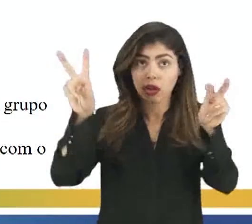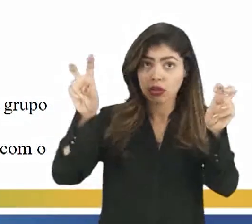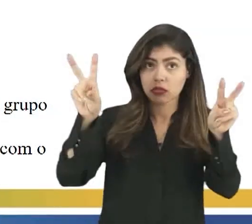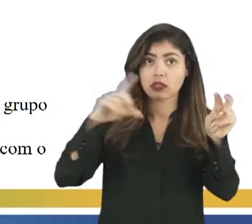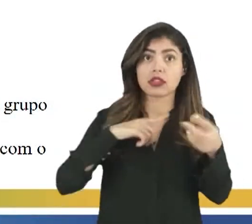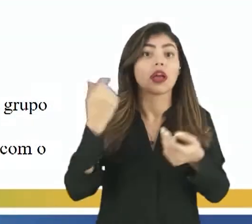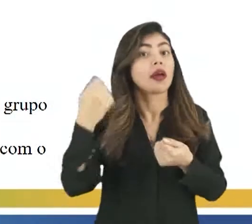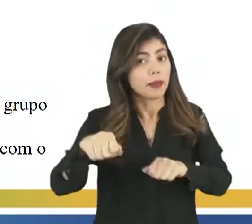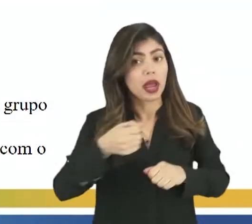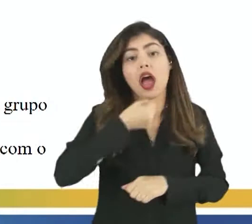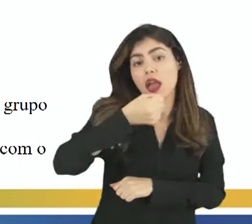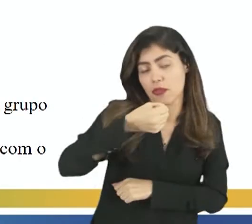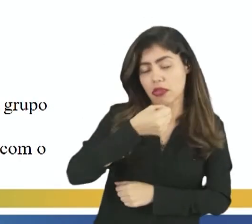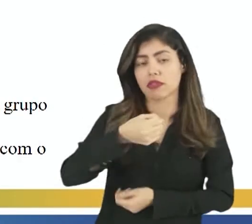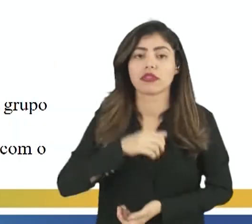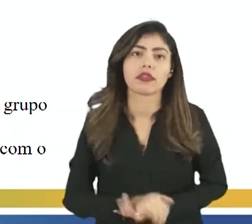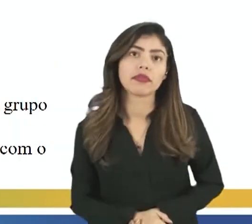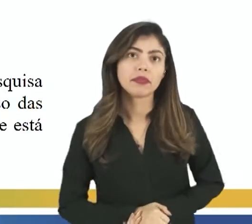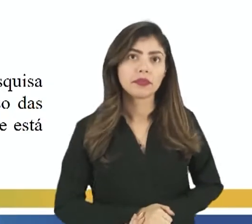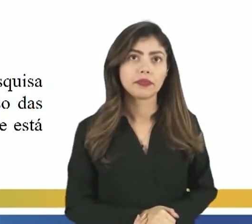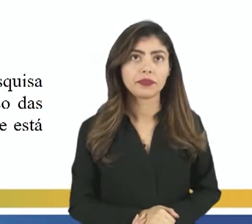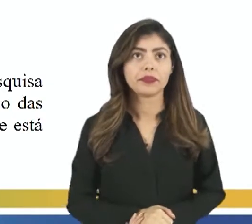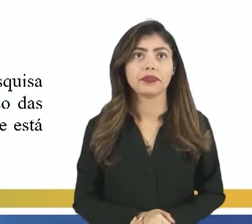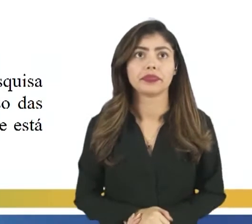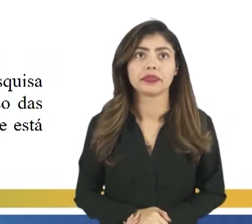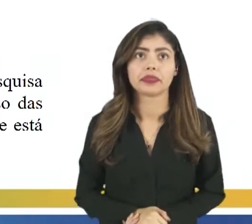relacionar com o assunto que será tratado na reportagem.